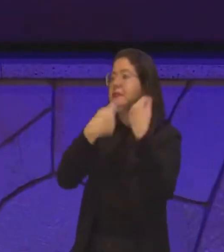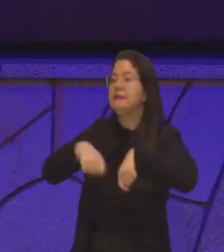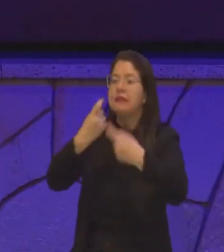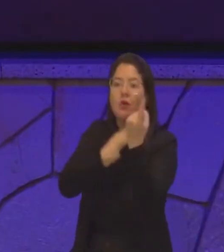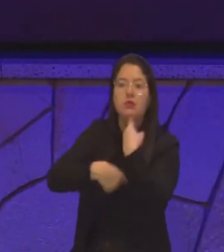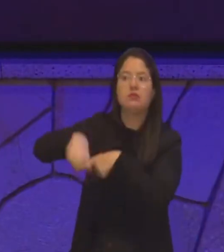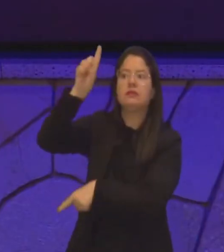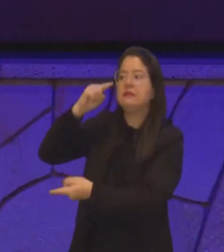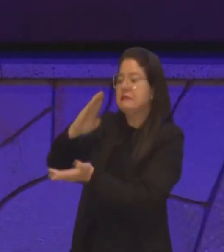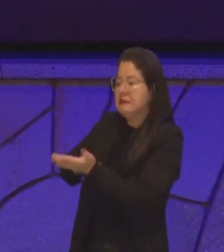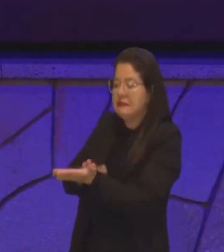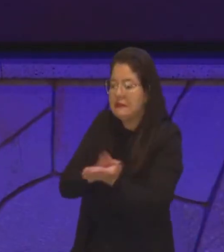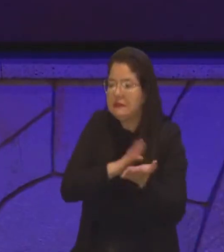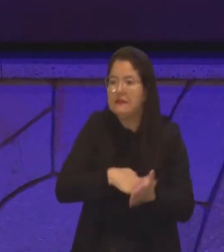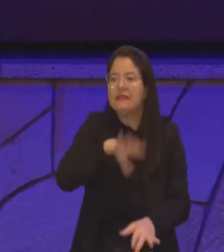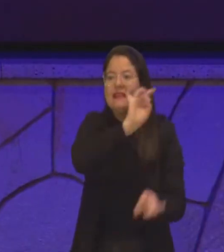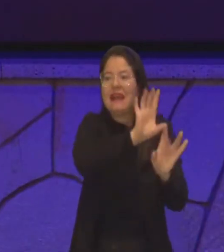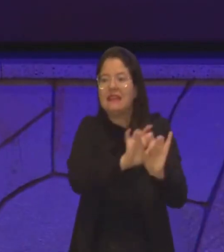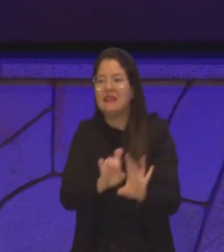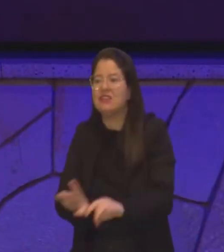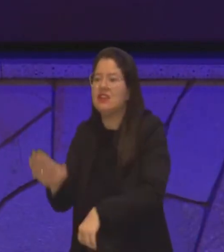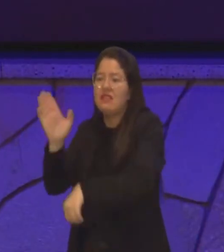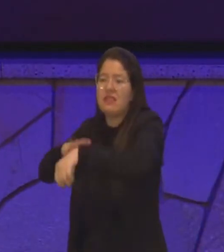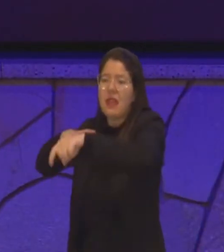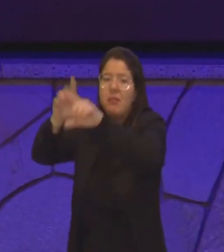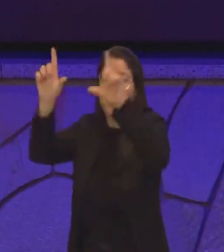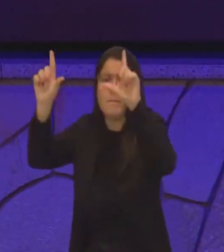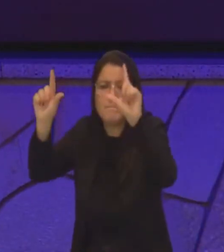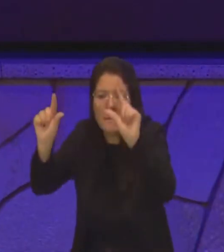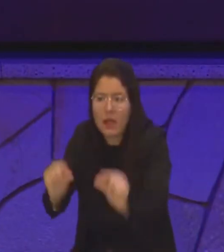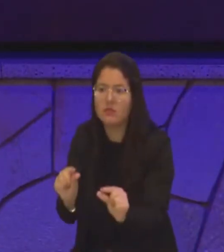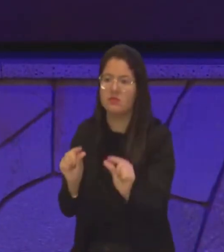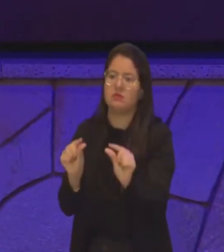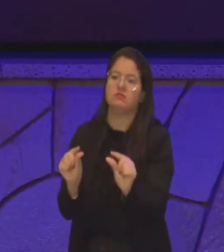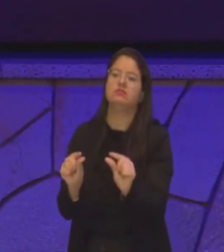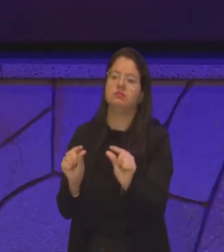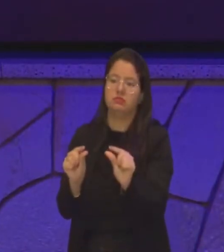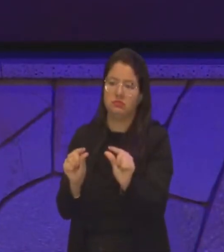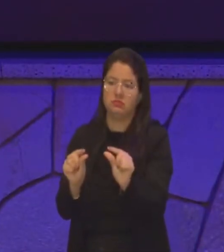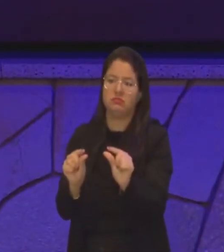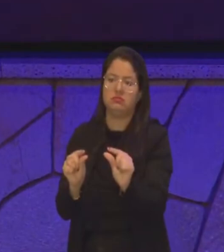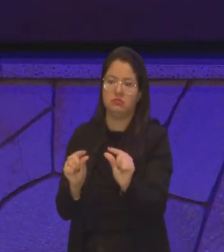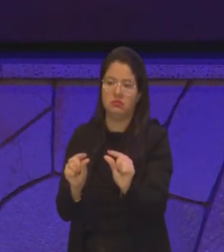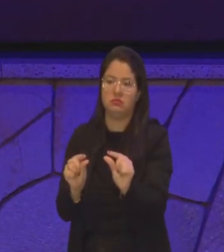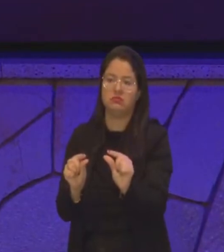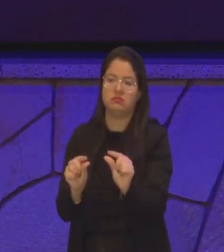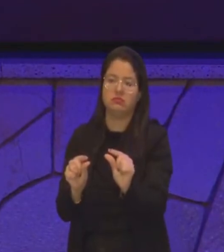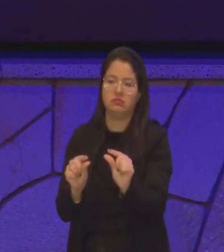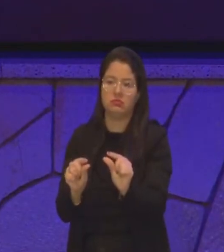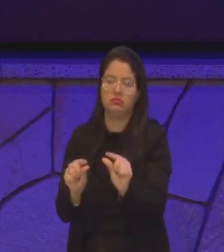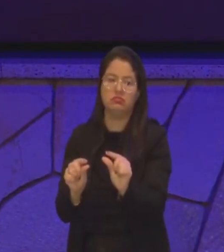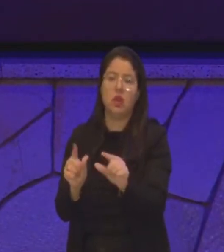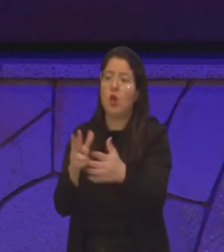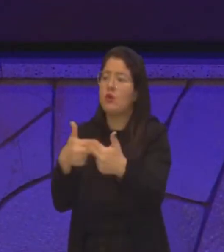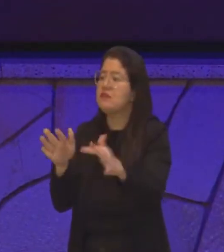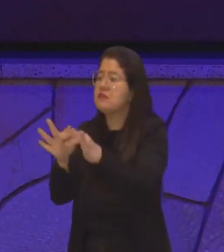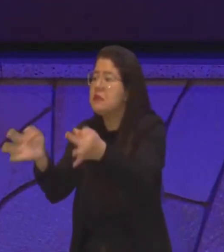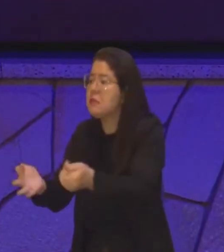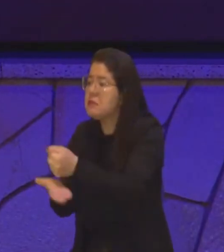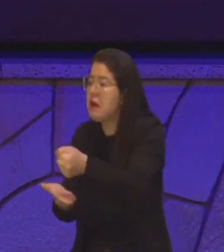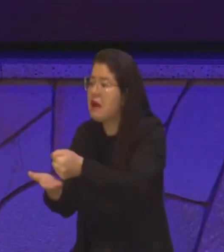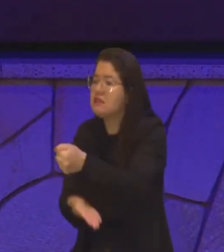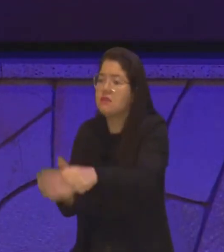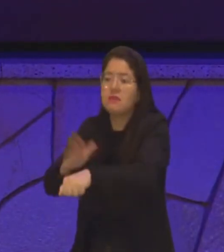e cada dia que passa, menos tempo nós temos para o simples, para o